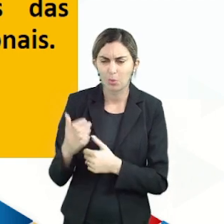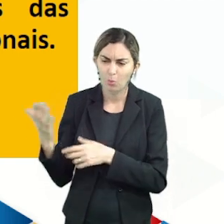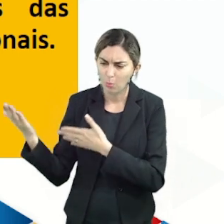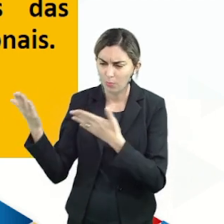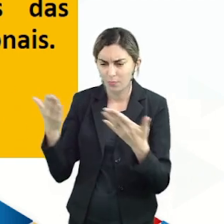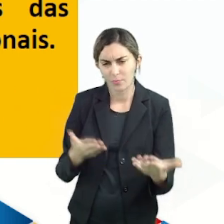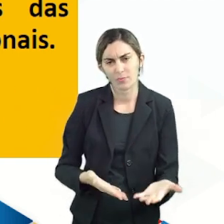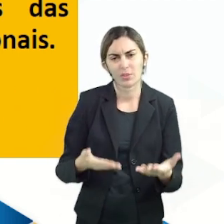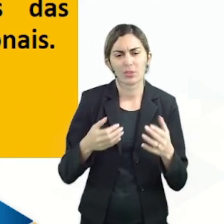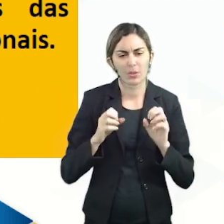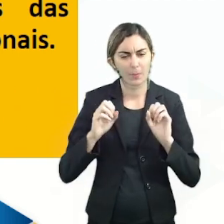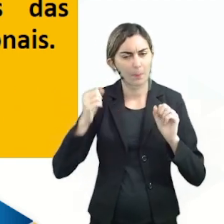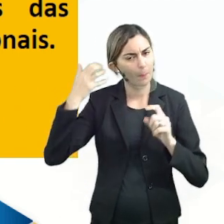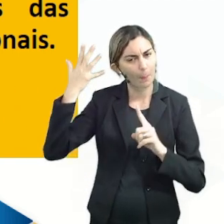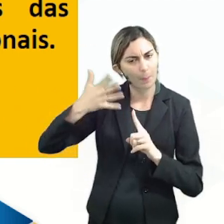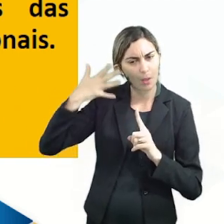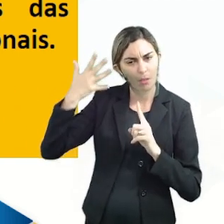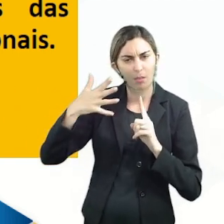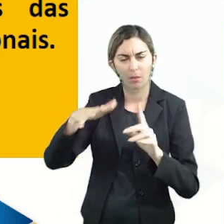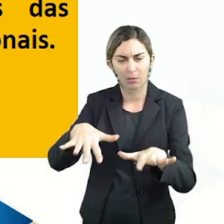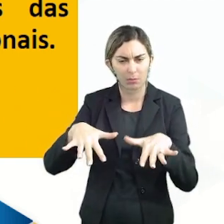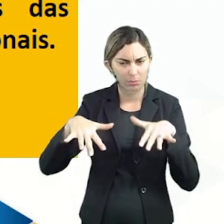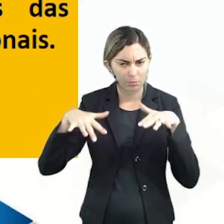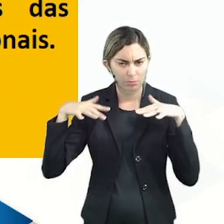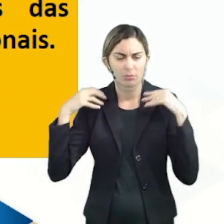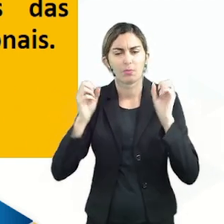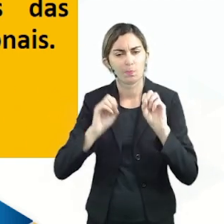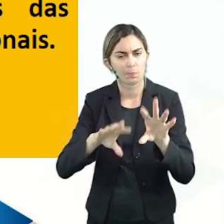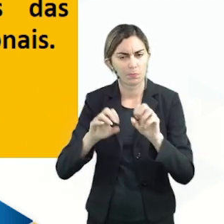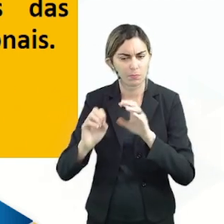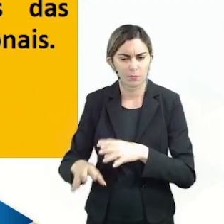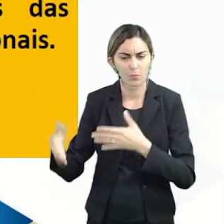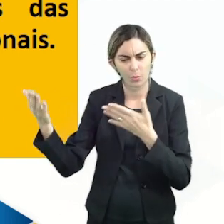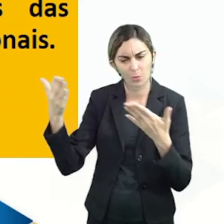para proferir palestras, presidir ou